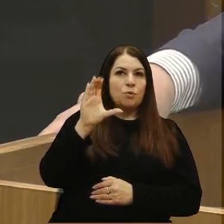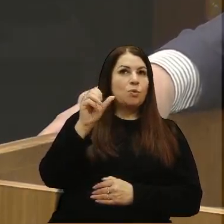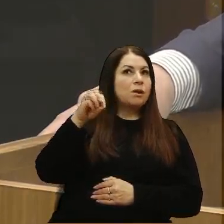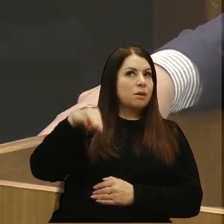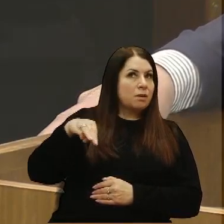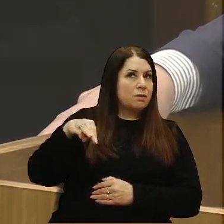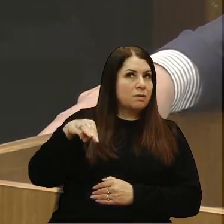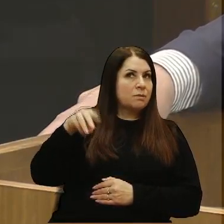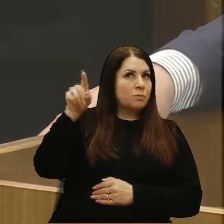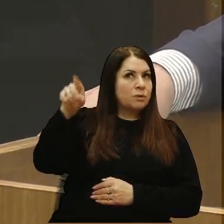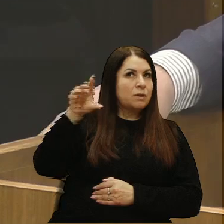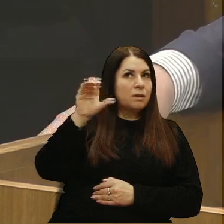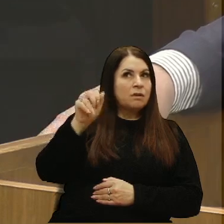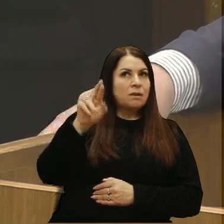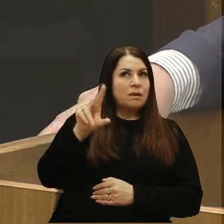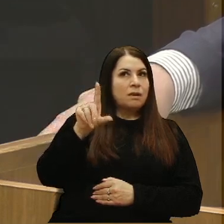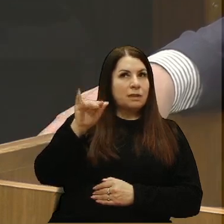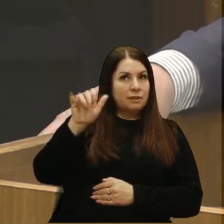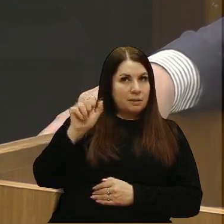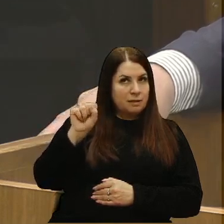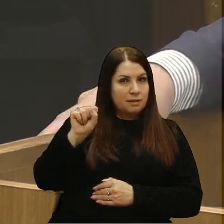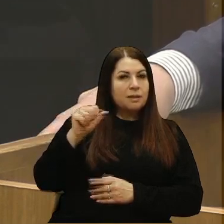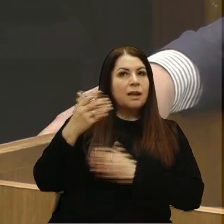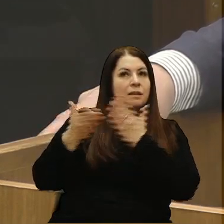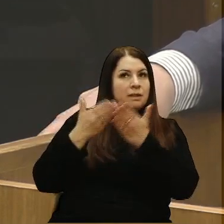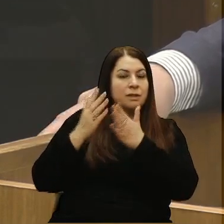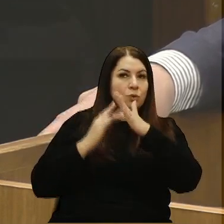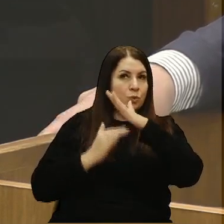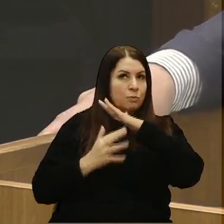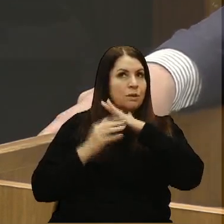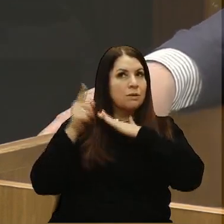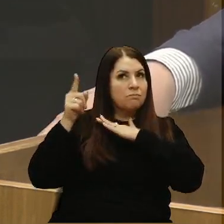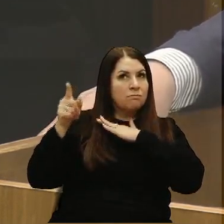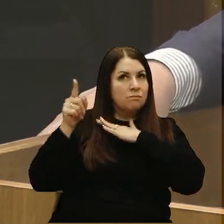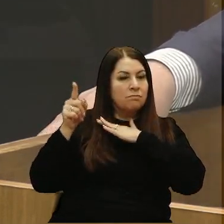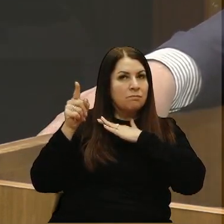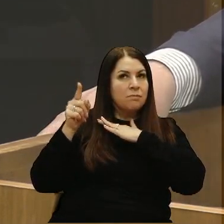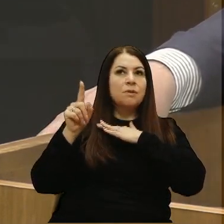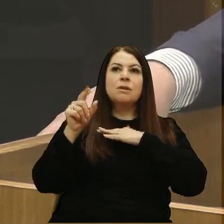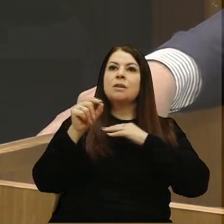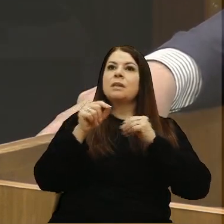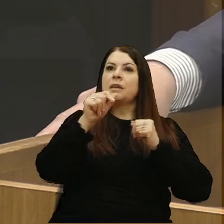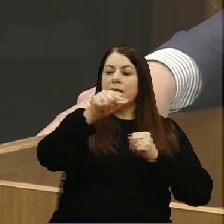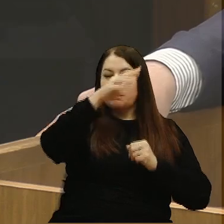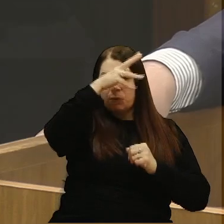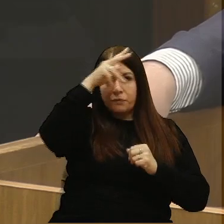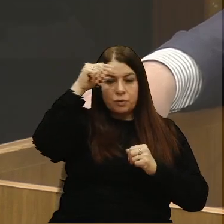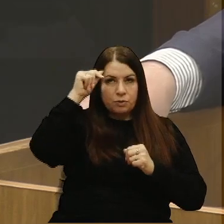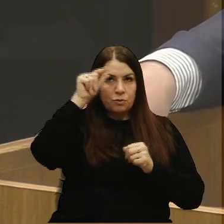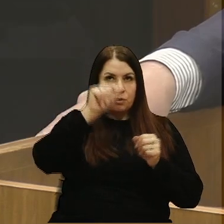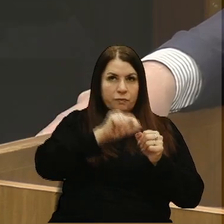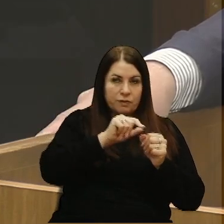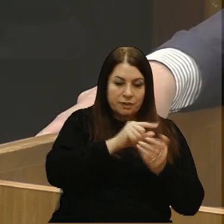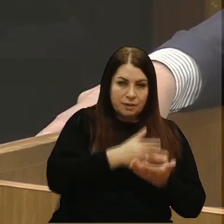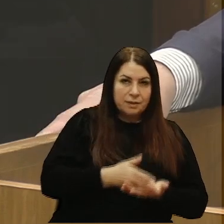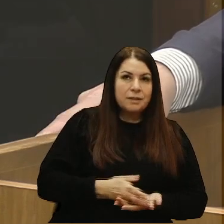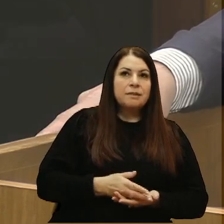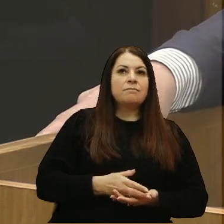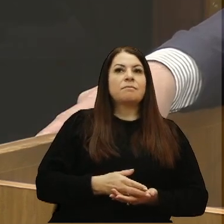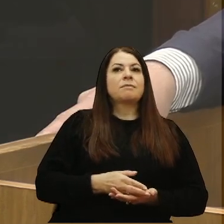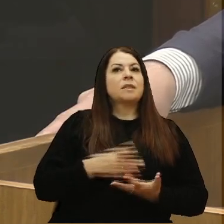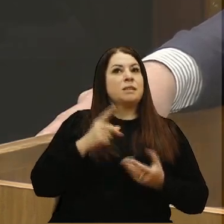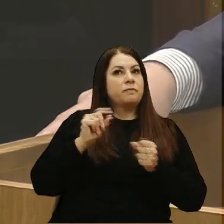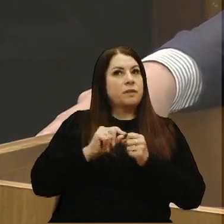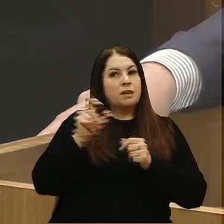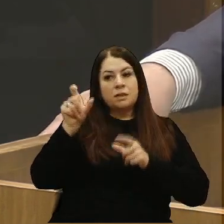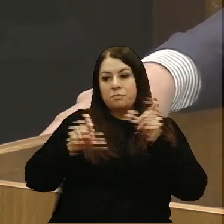fosse as carlistas estarem atendendo os imigrantes naquilo que o poder público precisaria fazer, nós teríamos